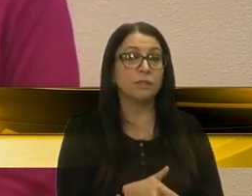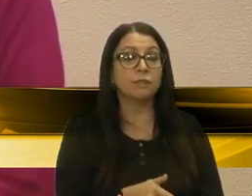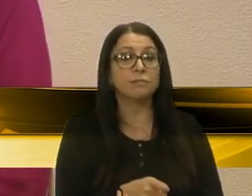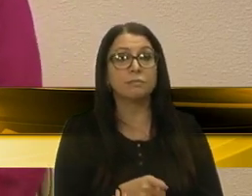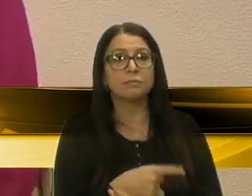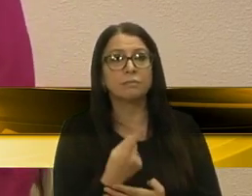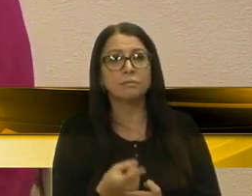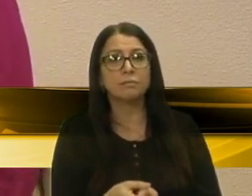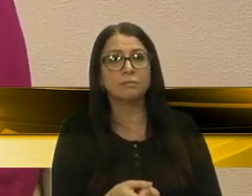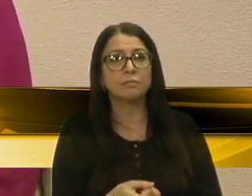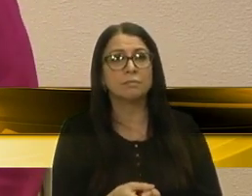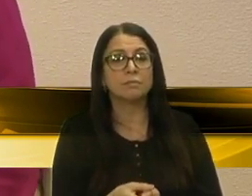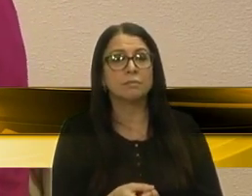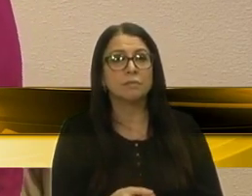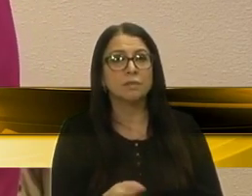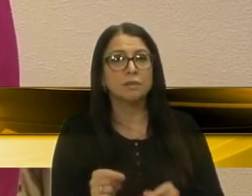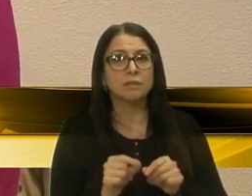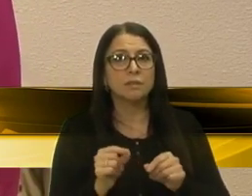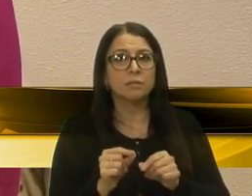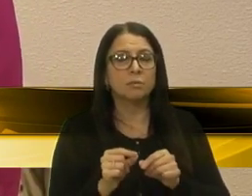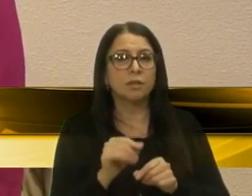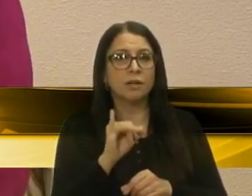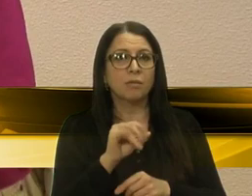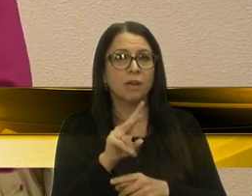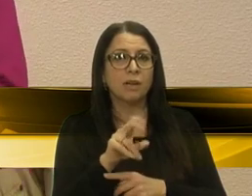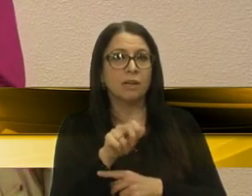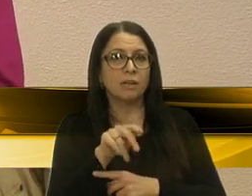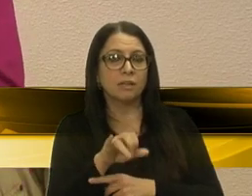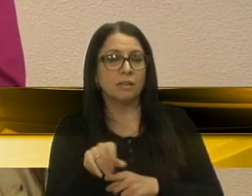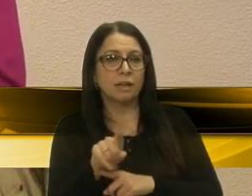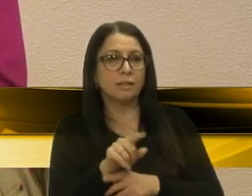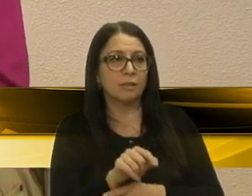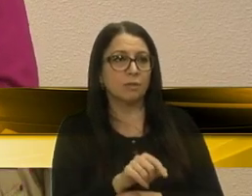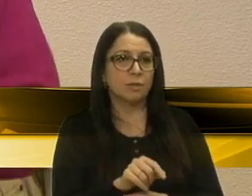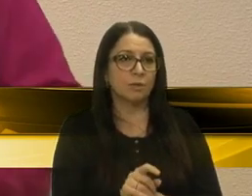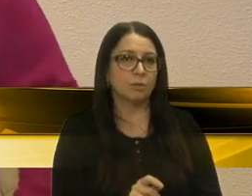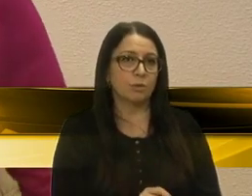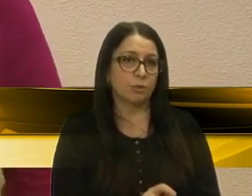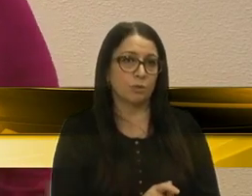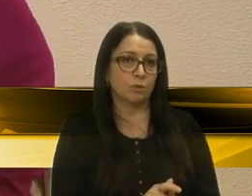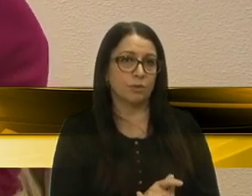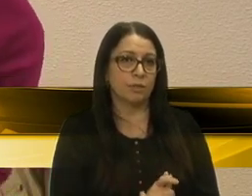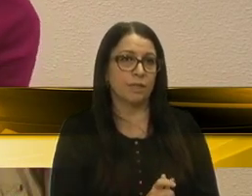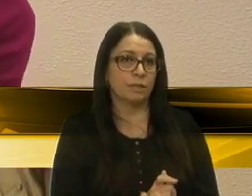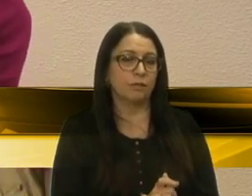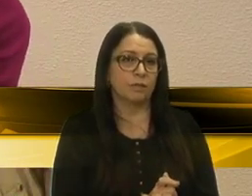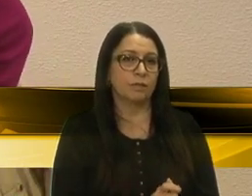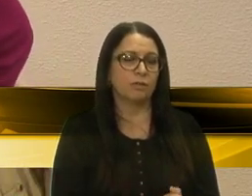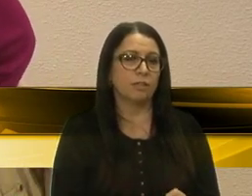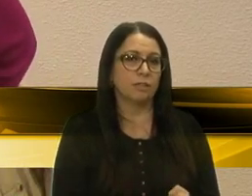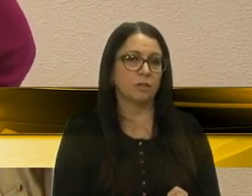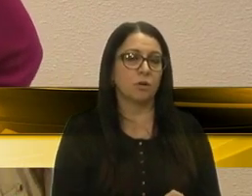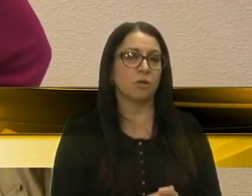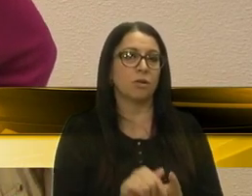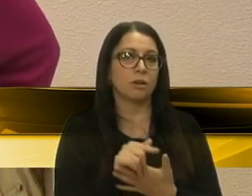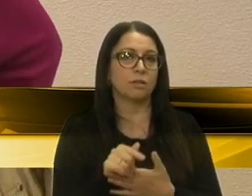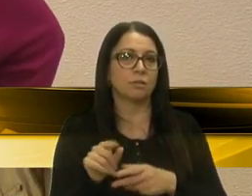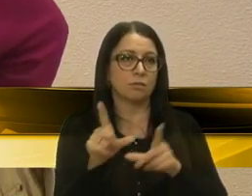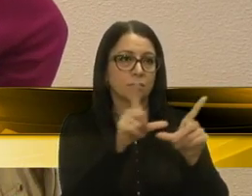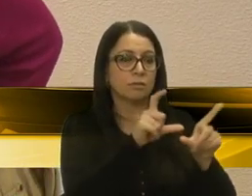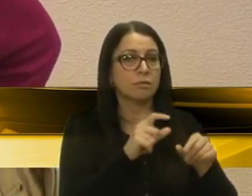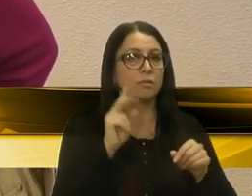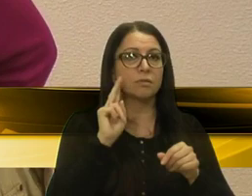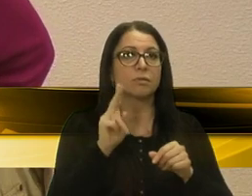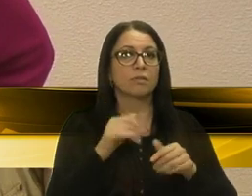plenário e tal e eu falava pra dona ivanilde e casualmente eu recebi esses dias uma foto que eu